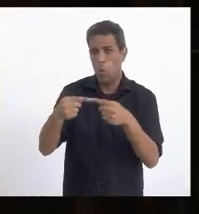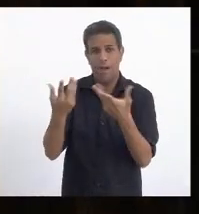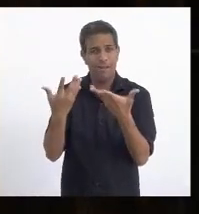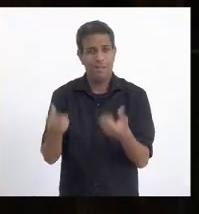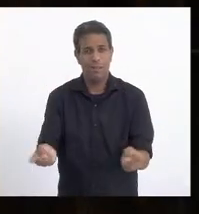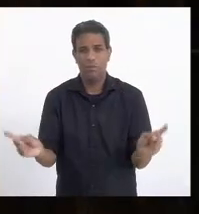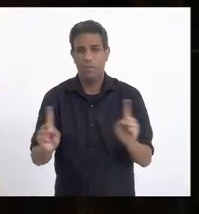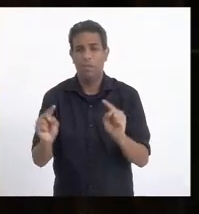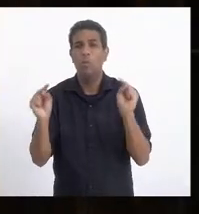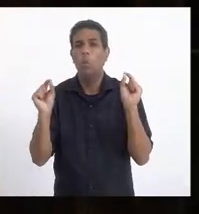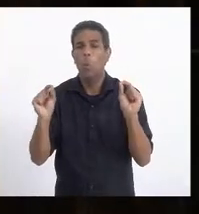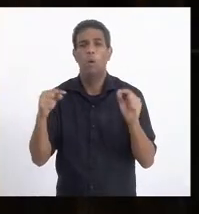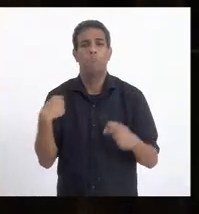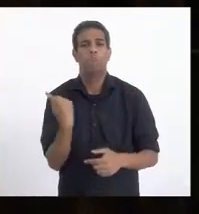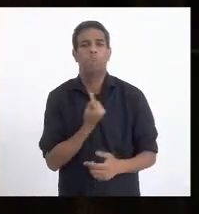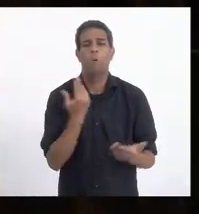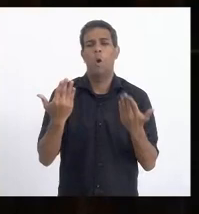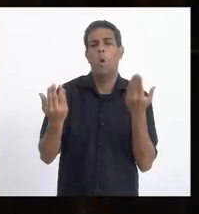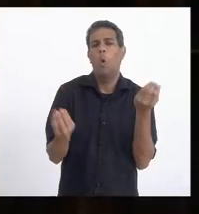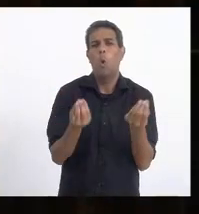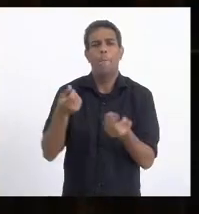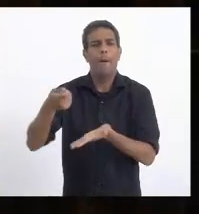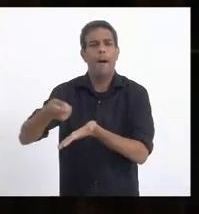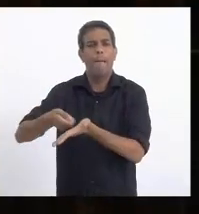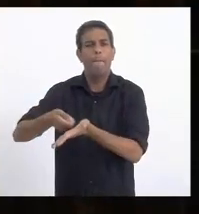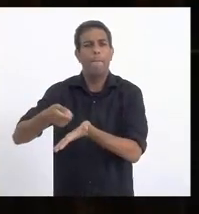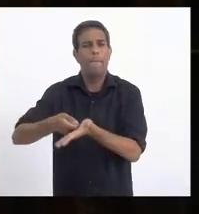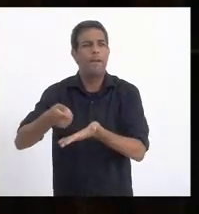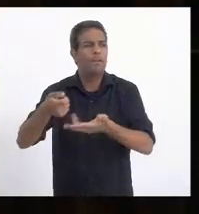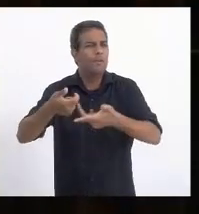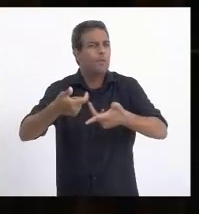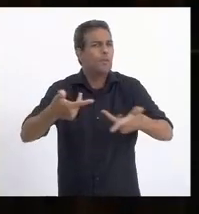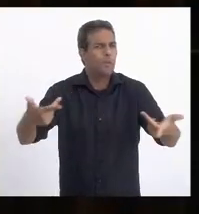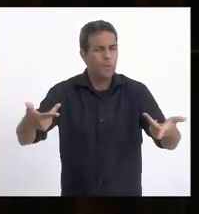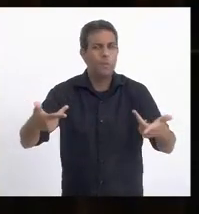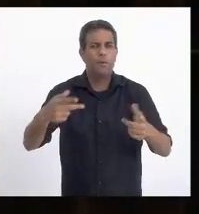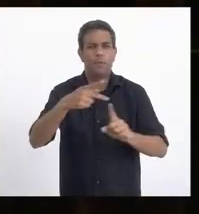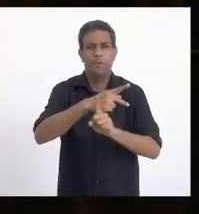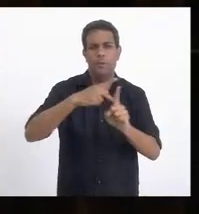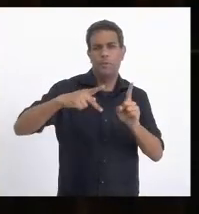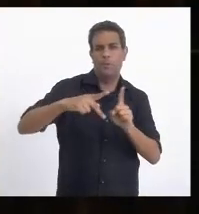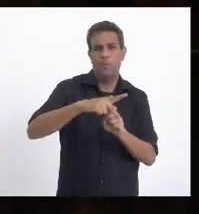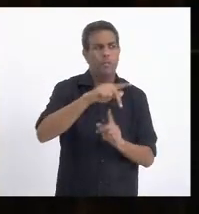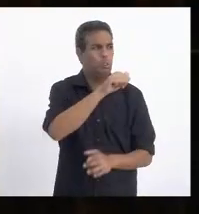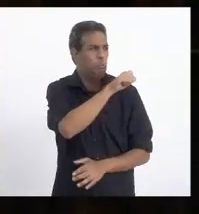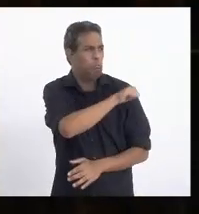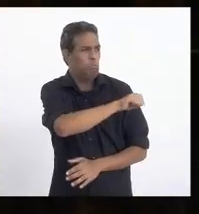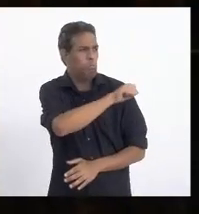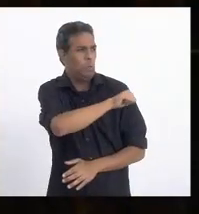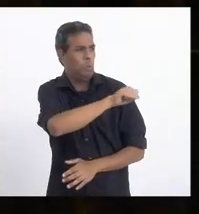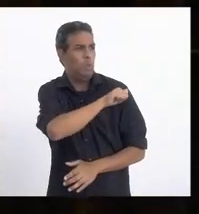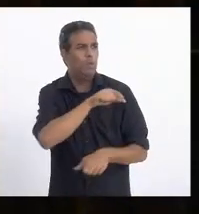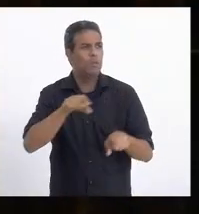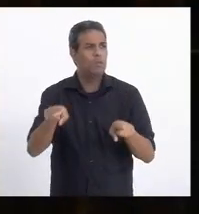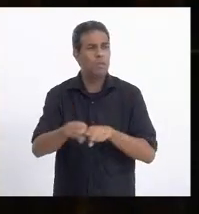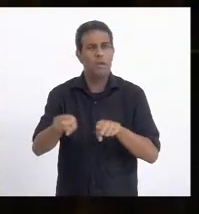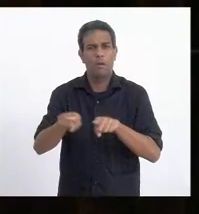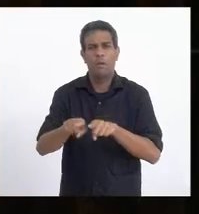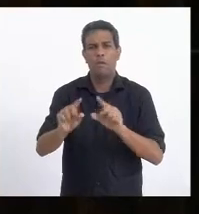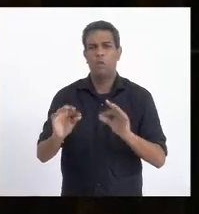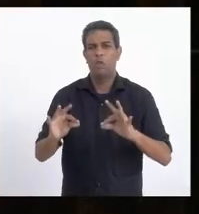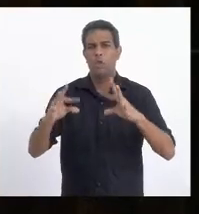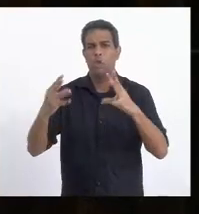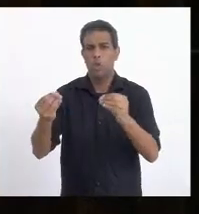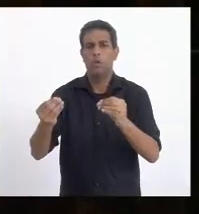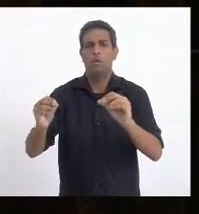na aceitável cobrar alíquota do Rio previdência para